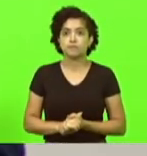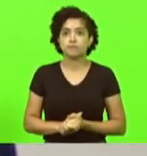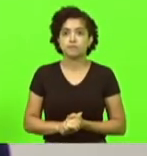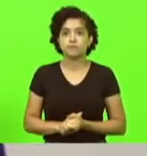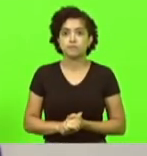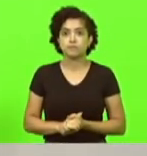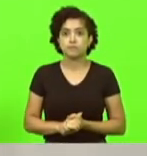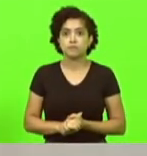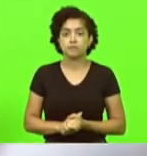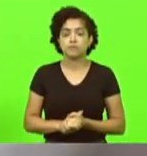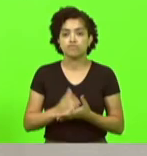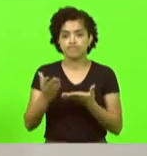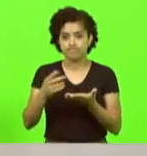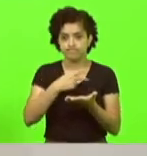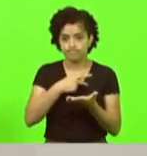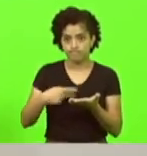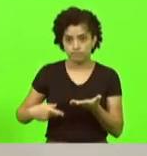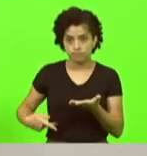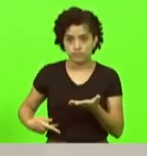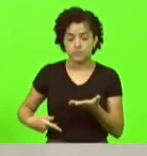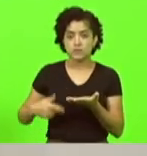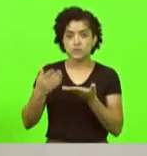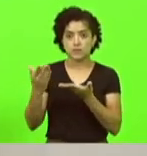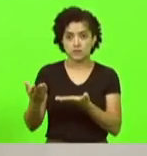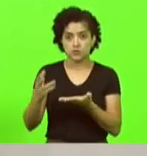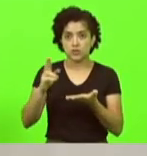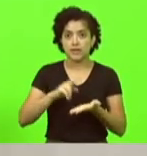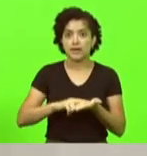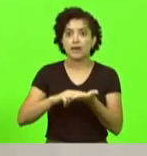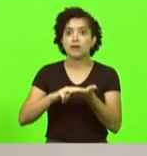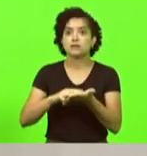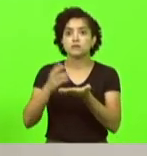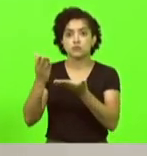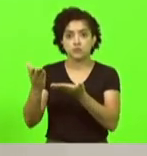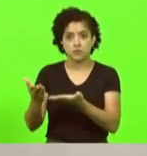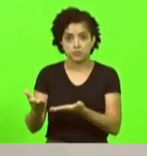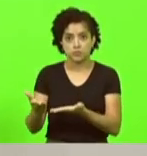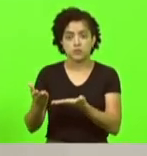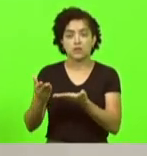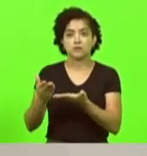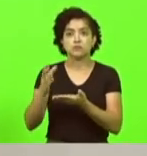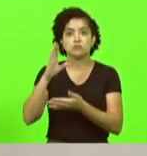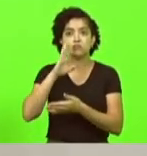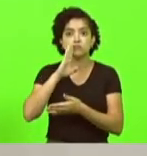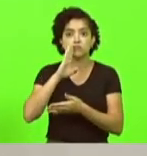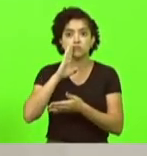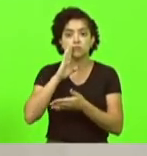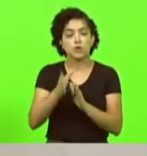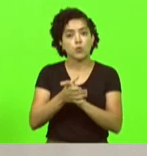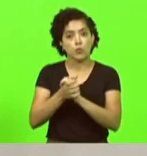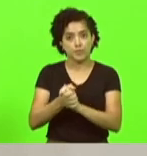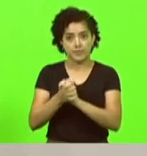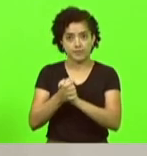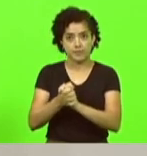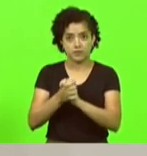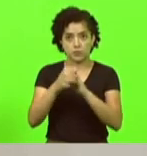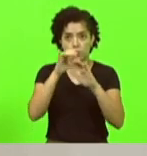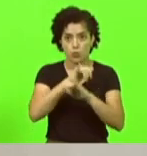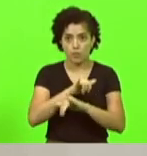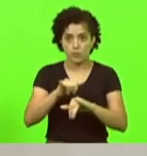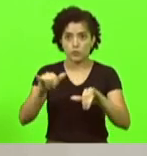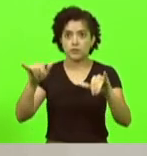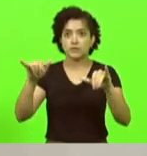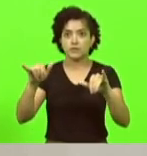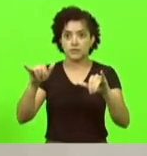o senhor presidente carta do Deputado Nilson Berlanda cumprimentando-o cordialmente comunico a vossa